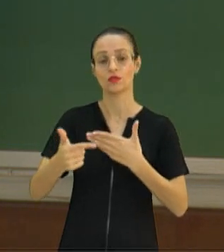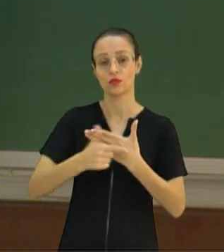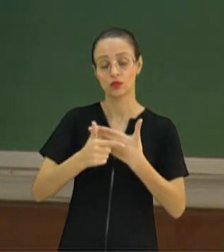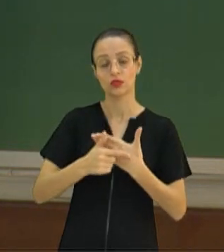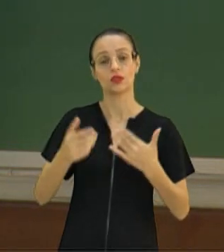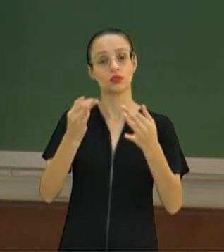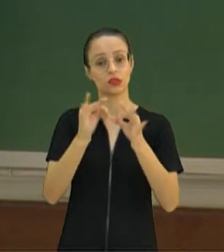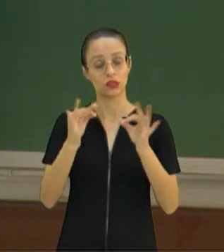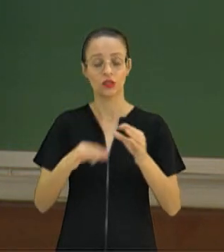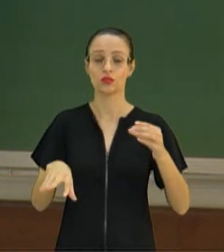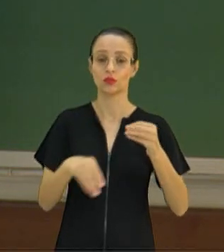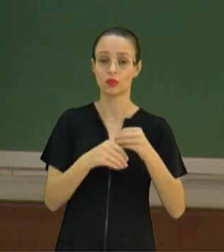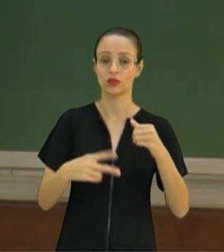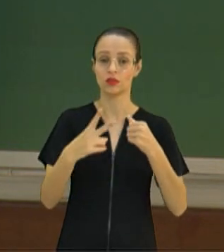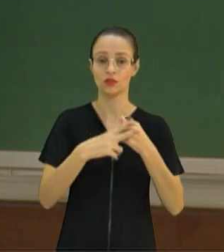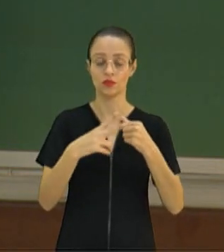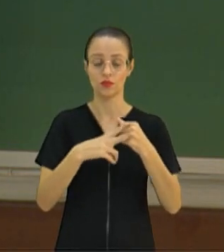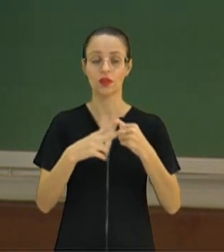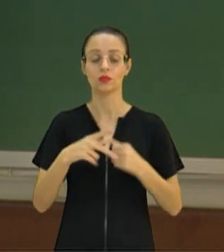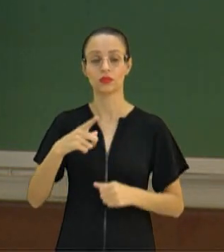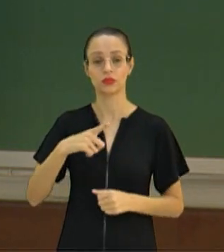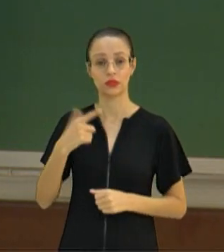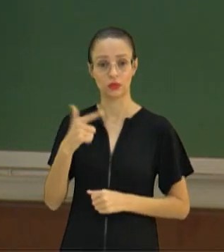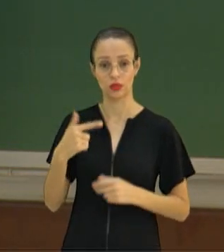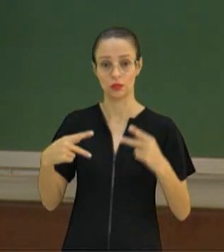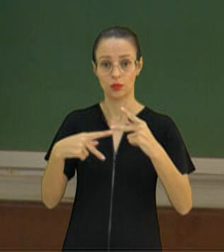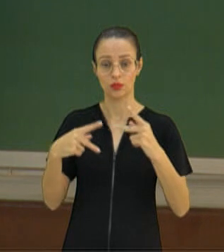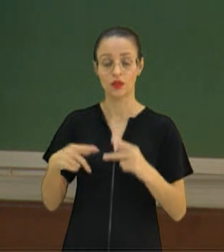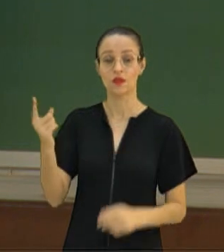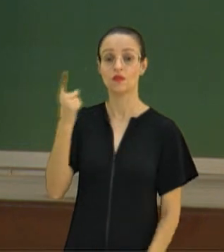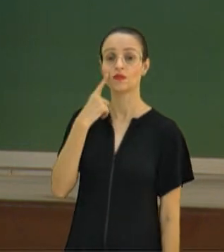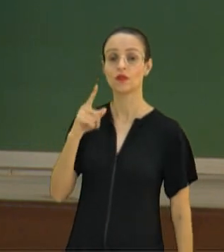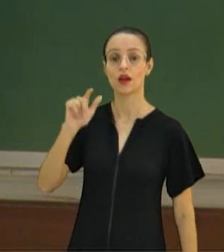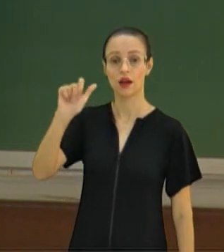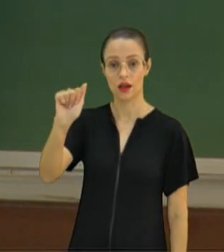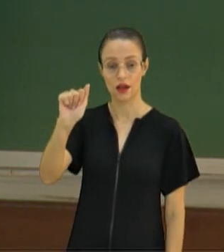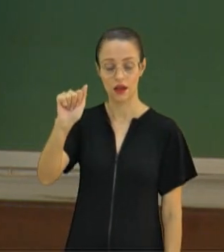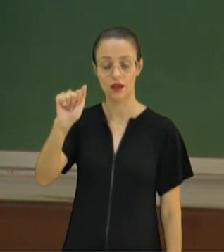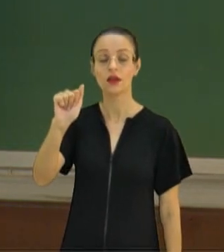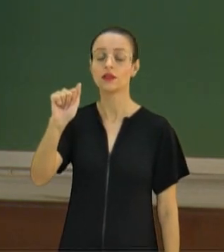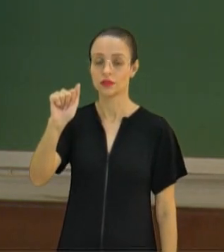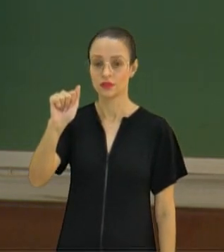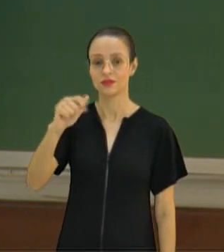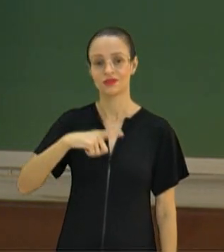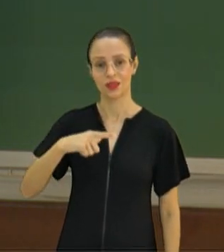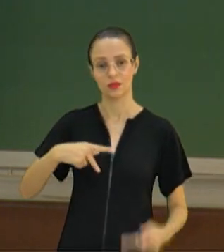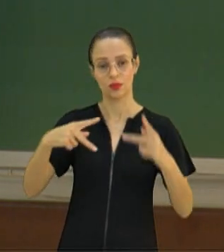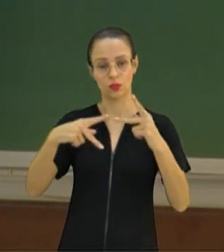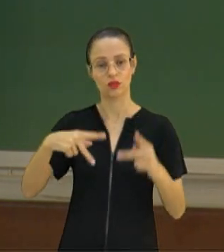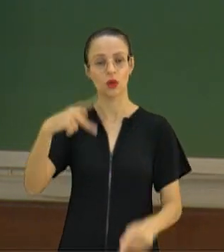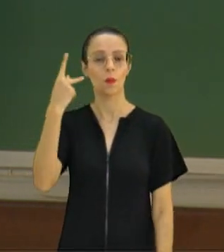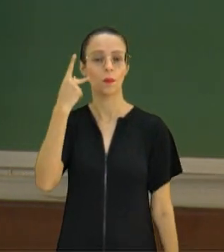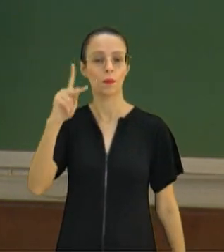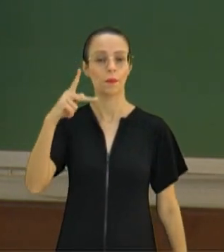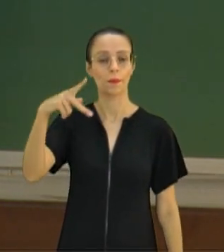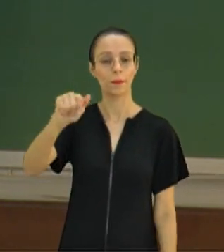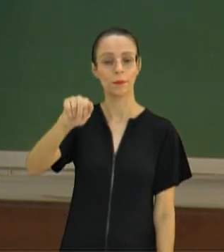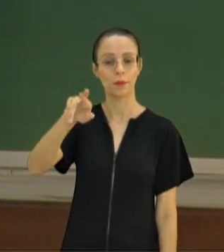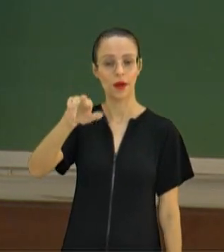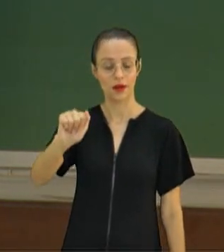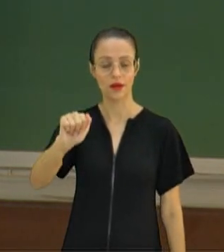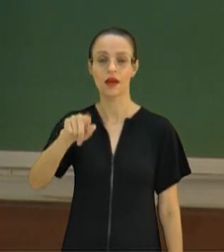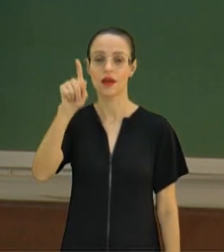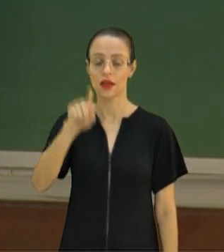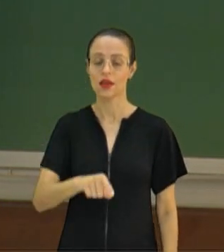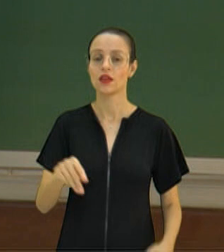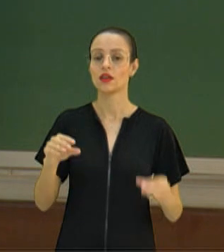direto. Voltamos na letra A, nós temos a preposição para. Então, ela completa o verbo contribuir, mas há uma preposição. Então,